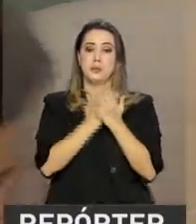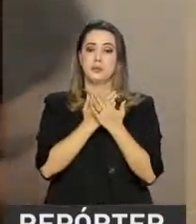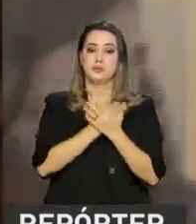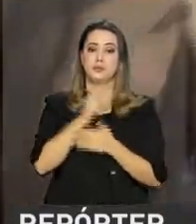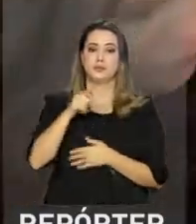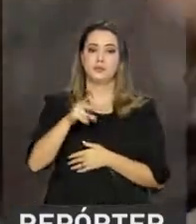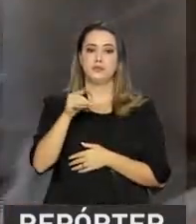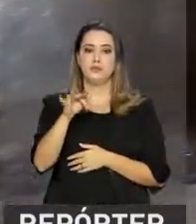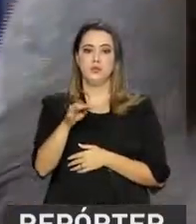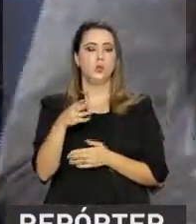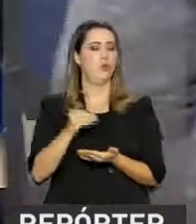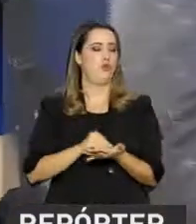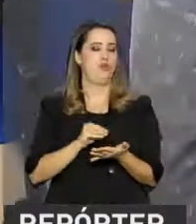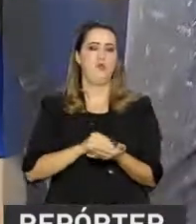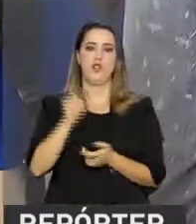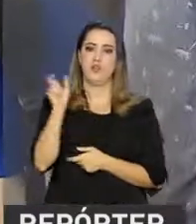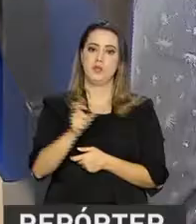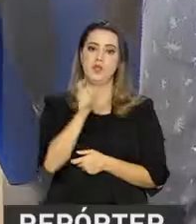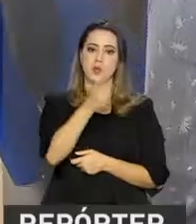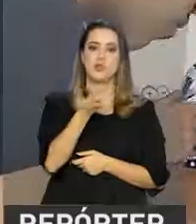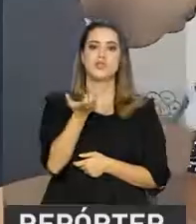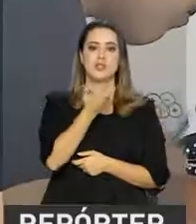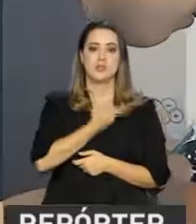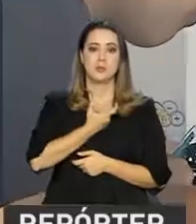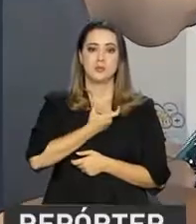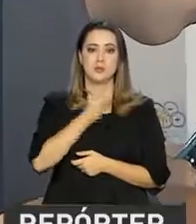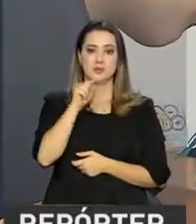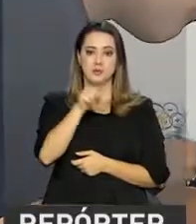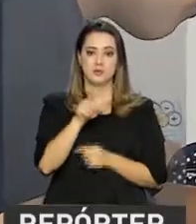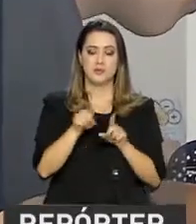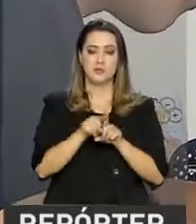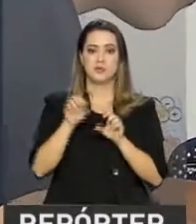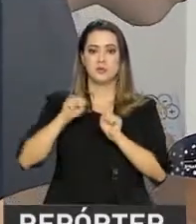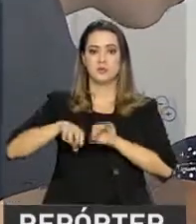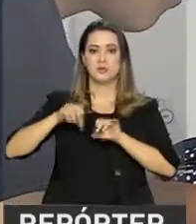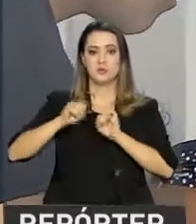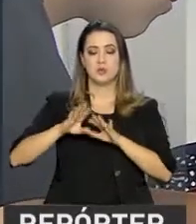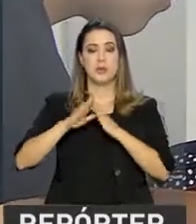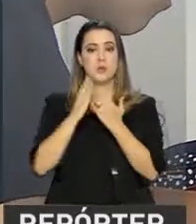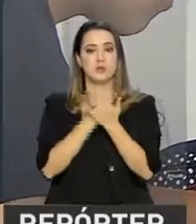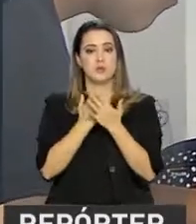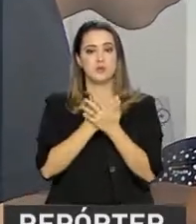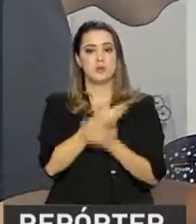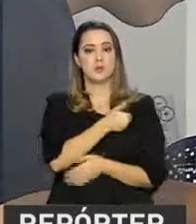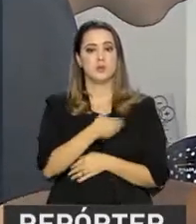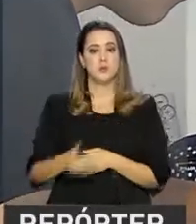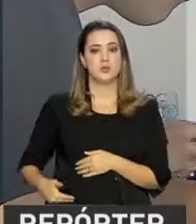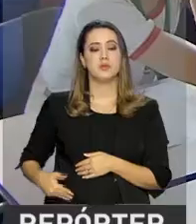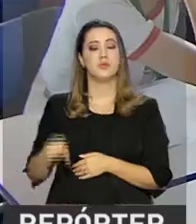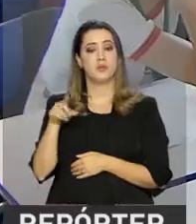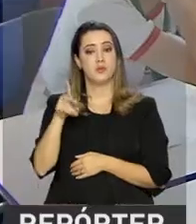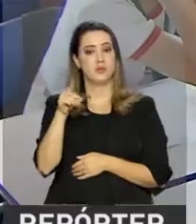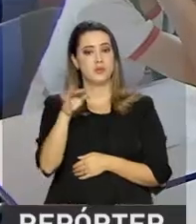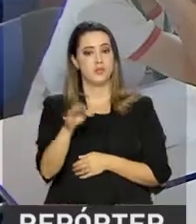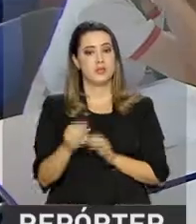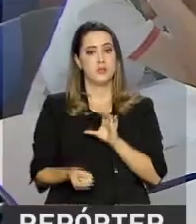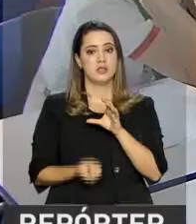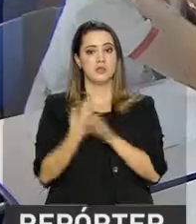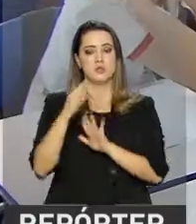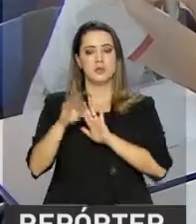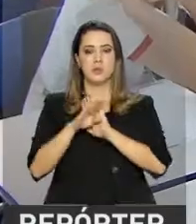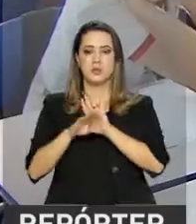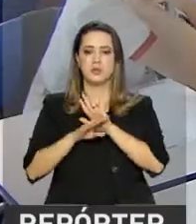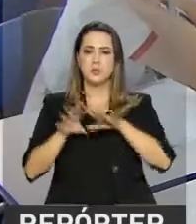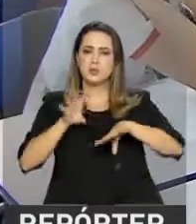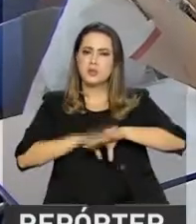distrito federal não vão faltar candidatos a medalhista cristina dá aulas em uma escola pública do distrito federal e criou o projeto